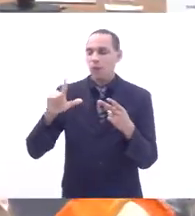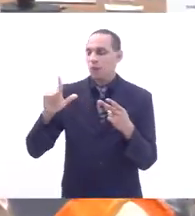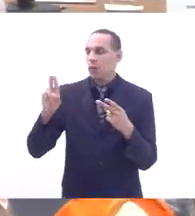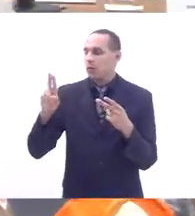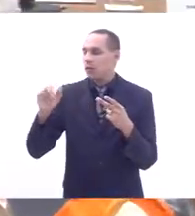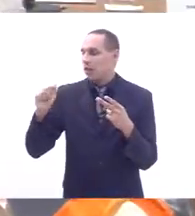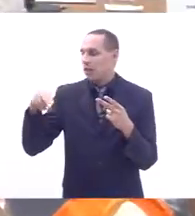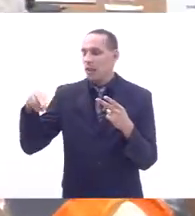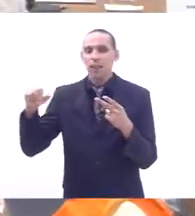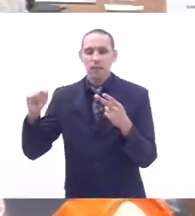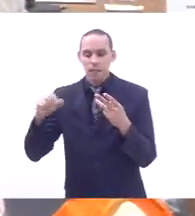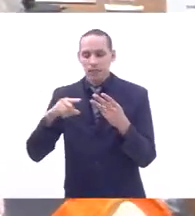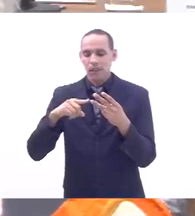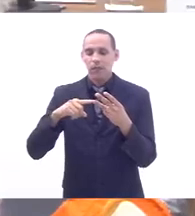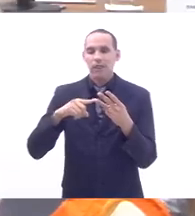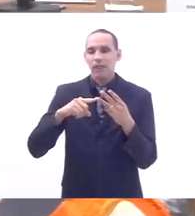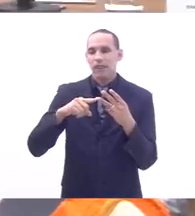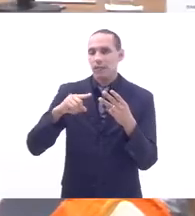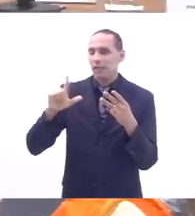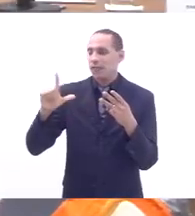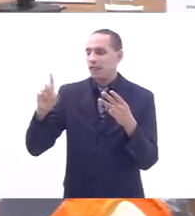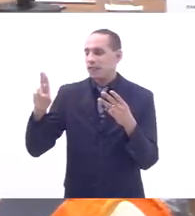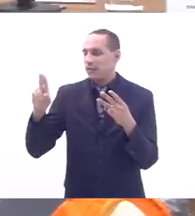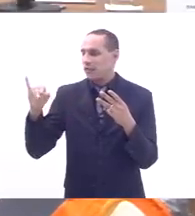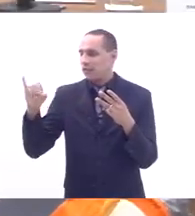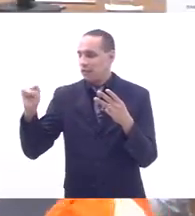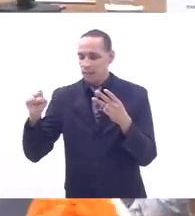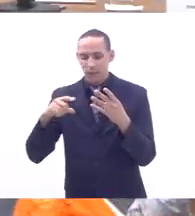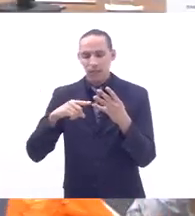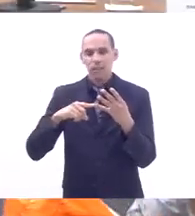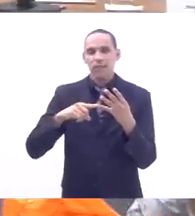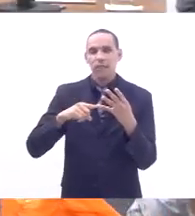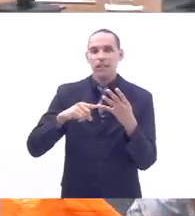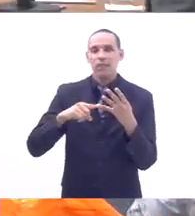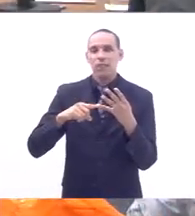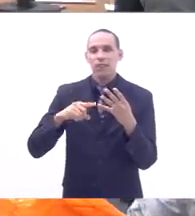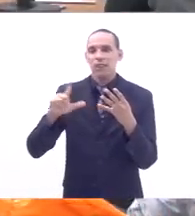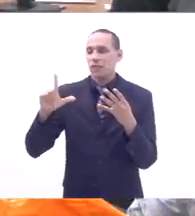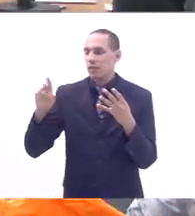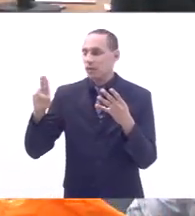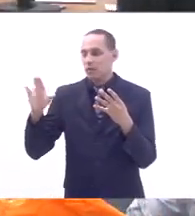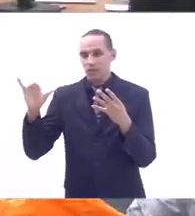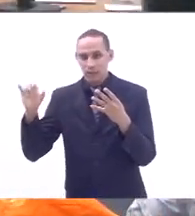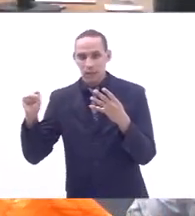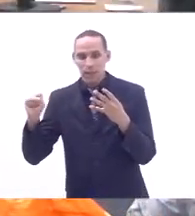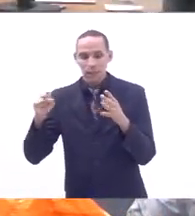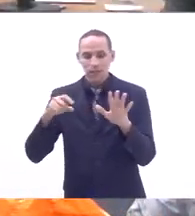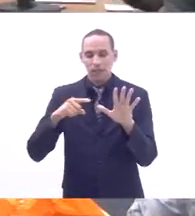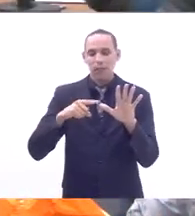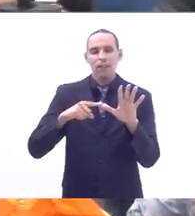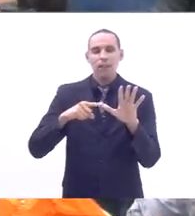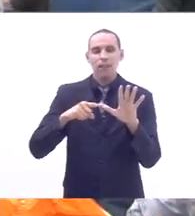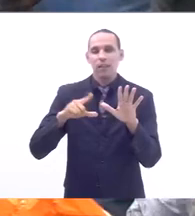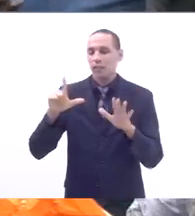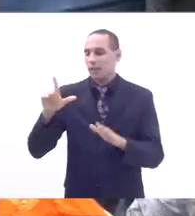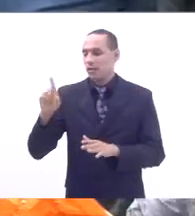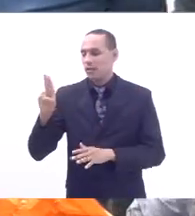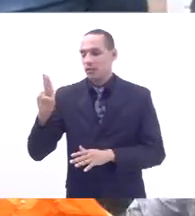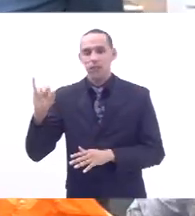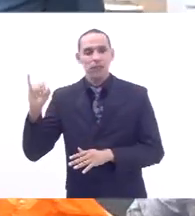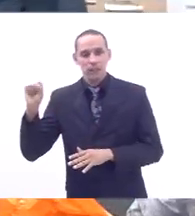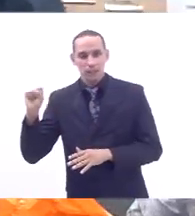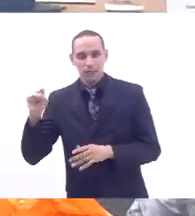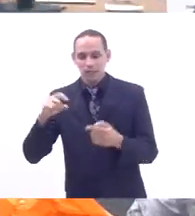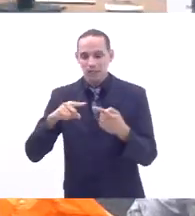Luana Stefani. Luiz Alexandre. Lucas Cabral. Luiz